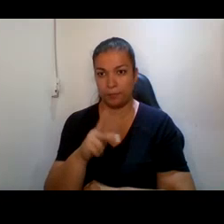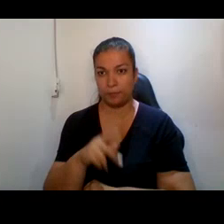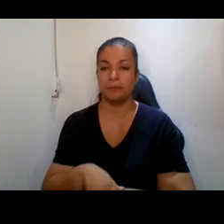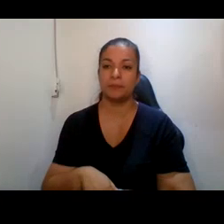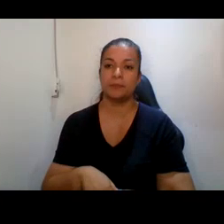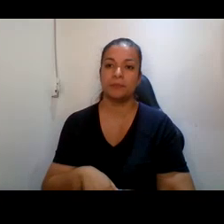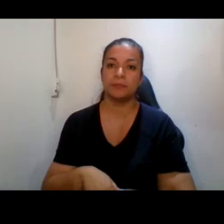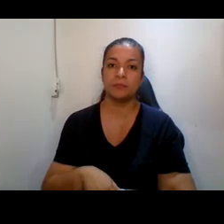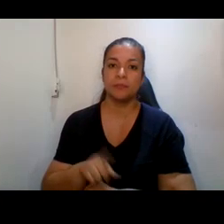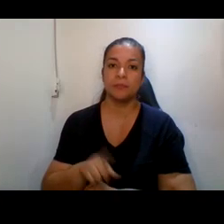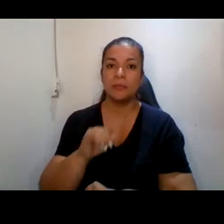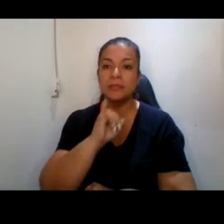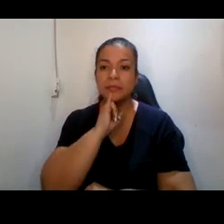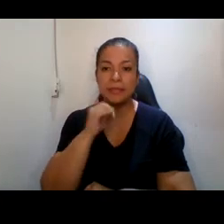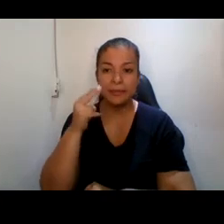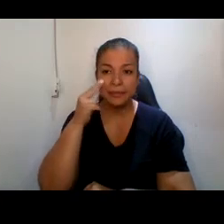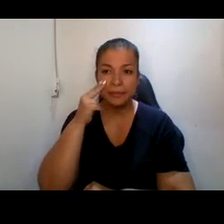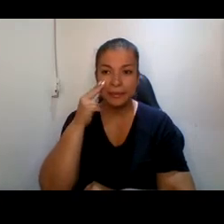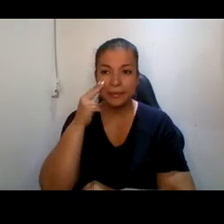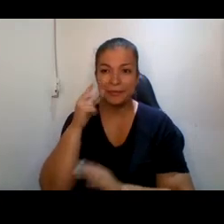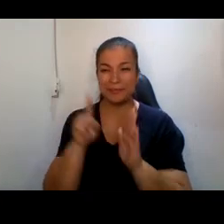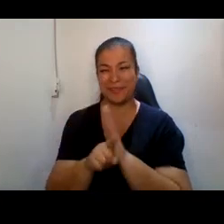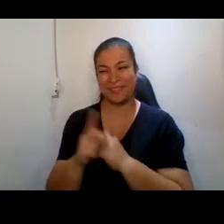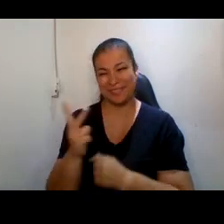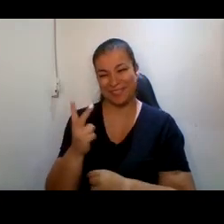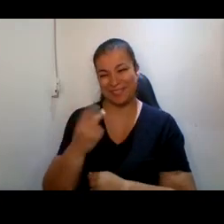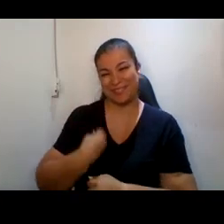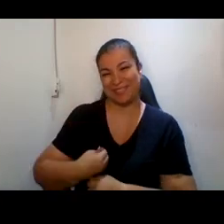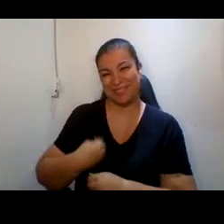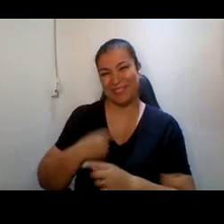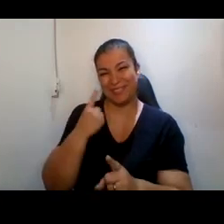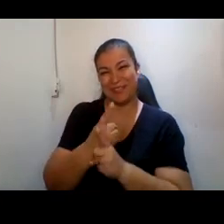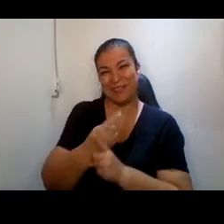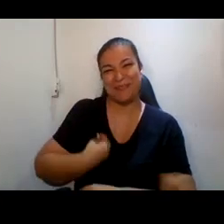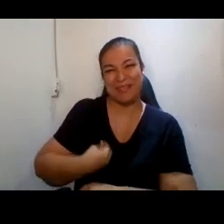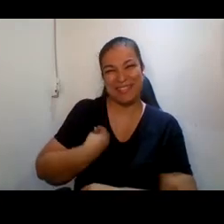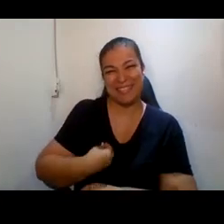Aqui, Isaac e Natália estão perguntando se vocês vão estar no encontro presencial.